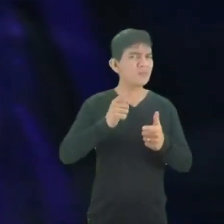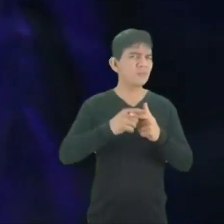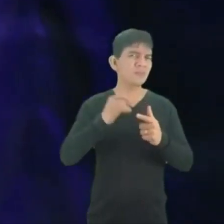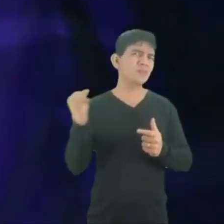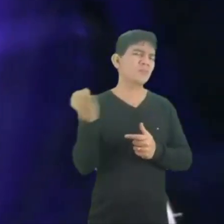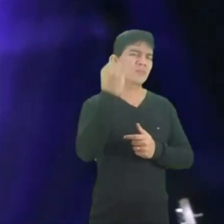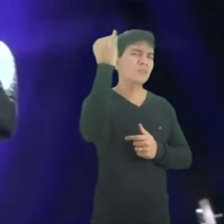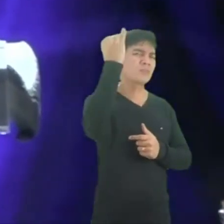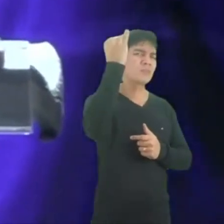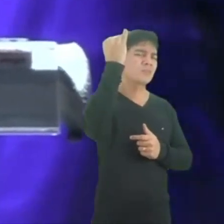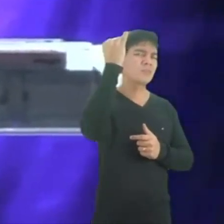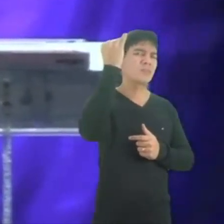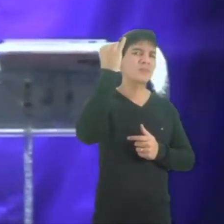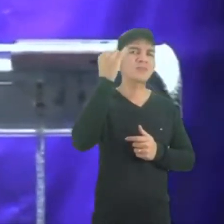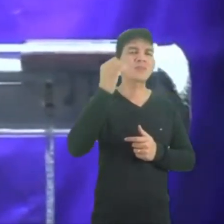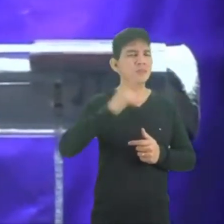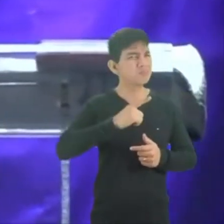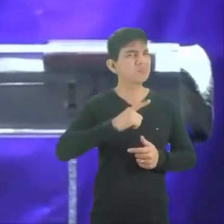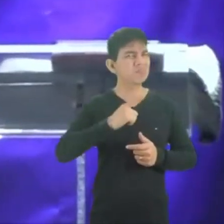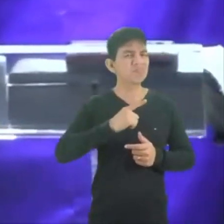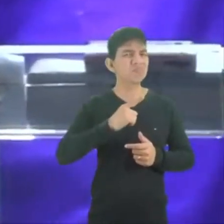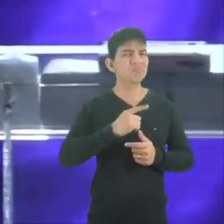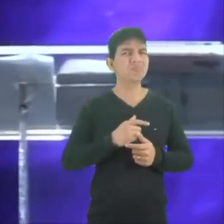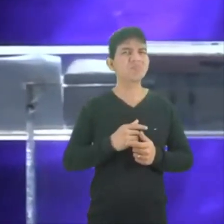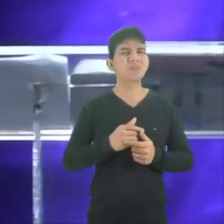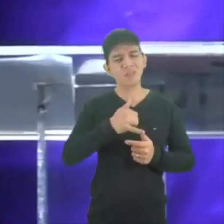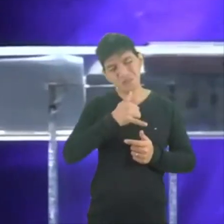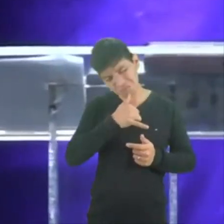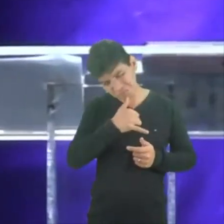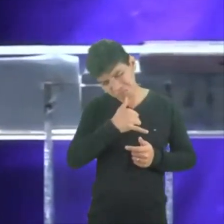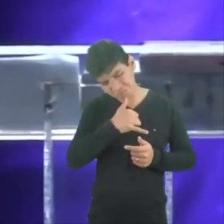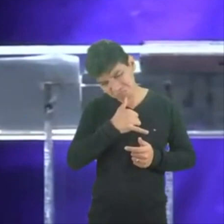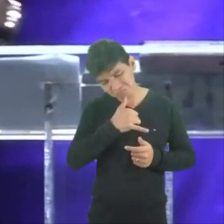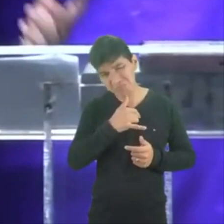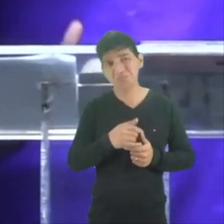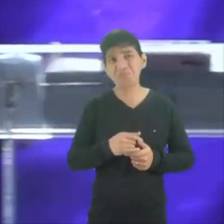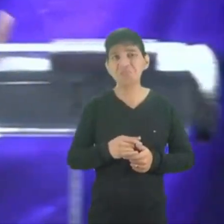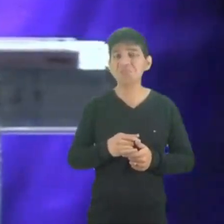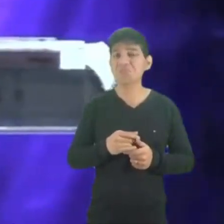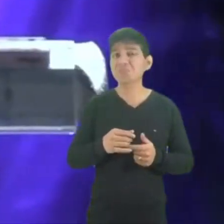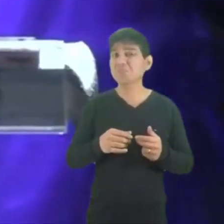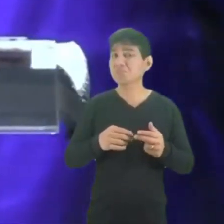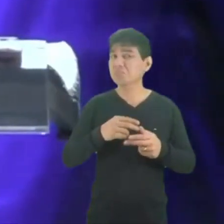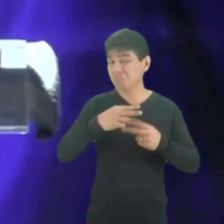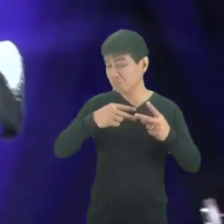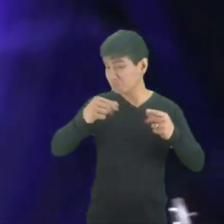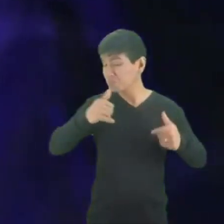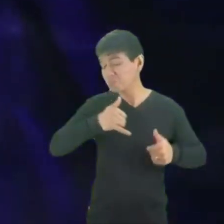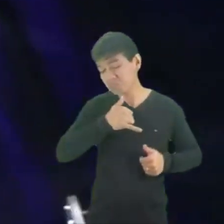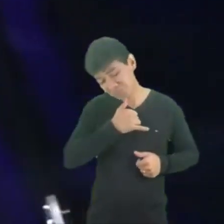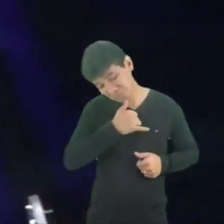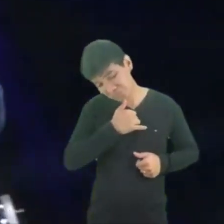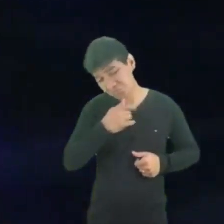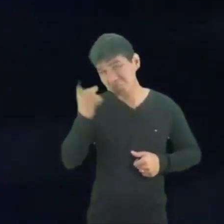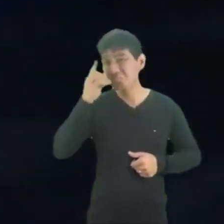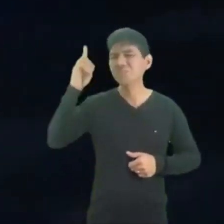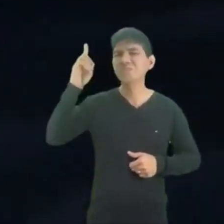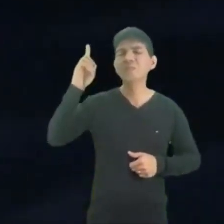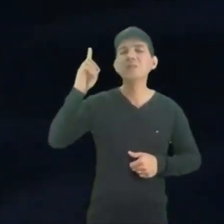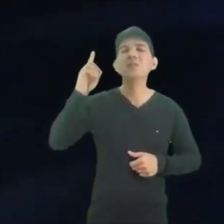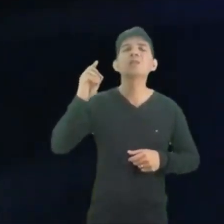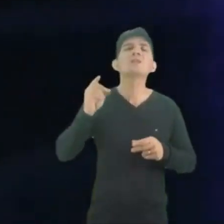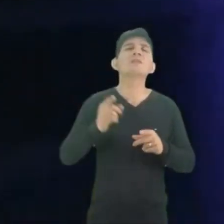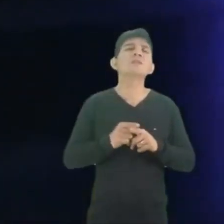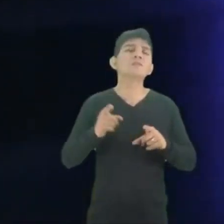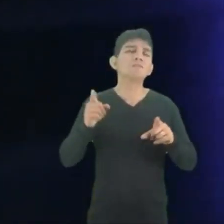pelos quais nós nos frustramos, motivos pelos quais nós nos decepcionamos muitas das vezes com Deus, mesmo